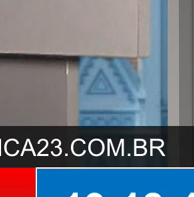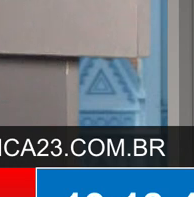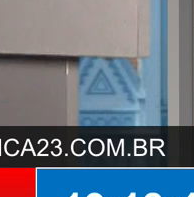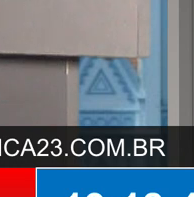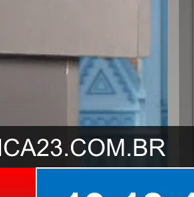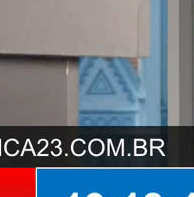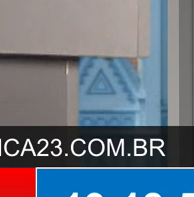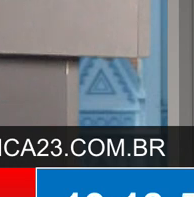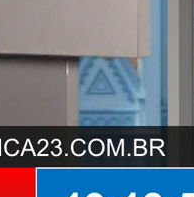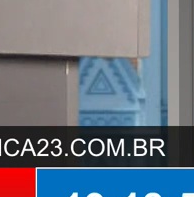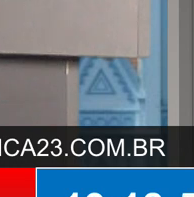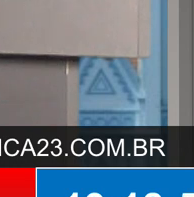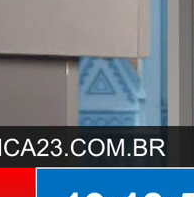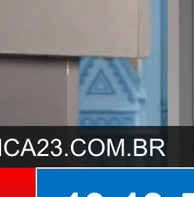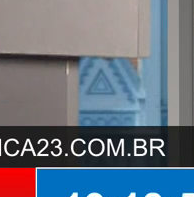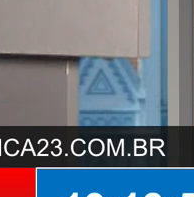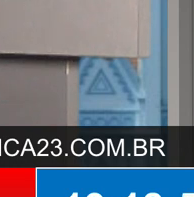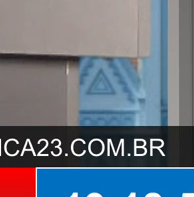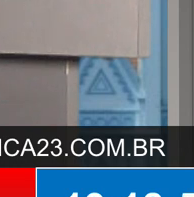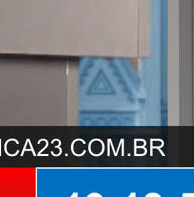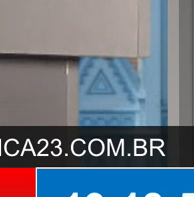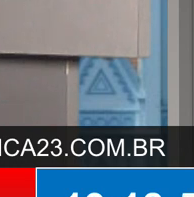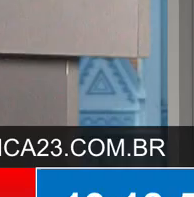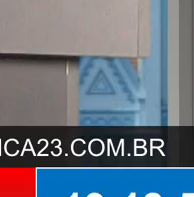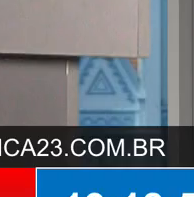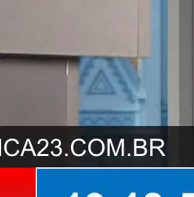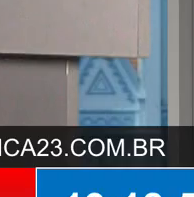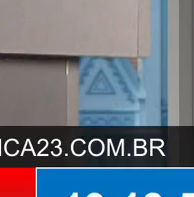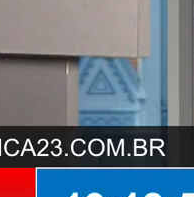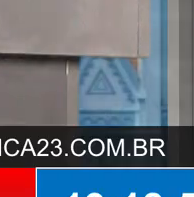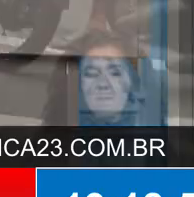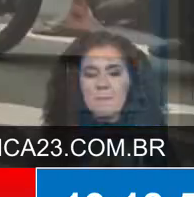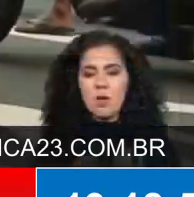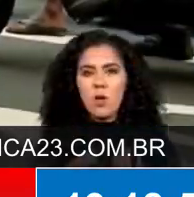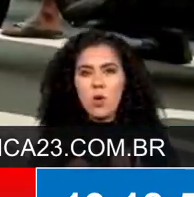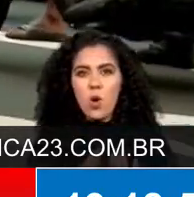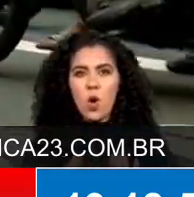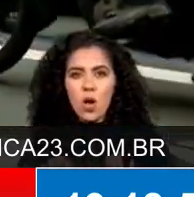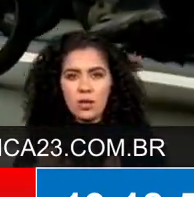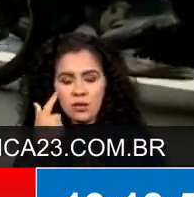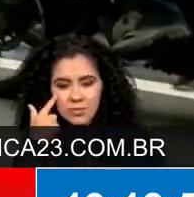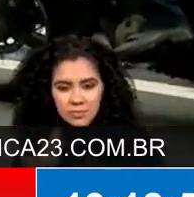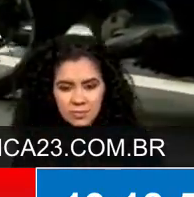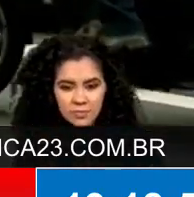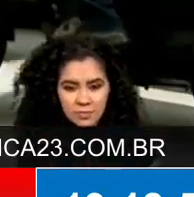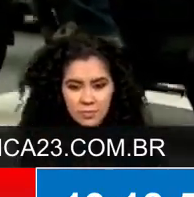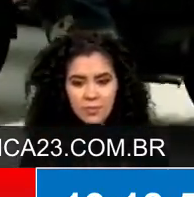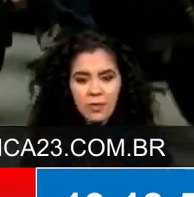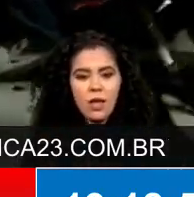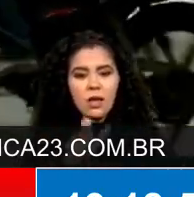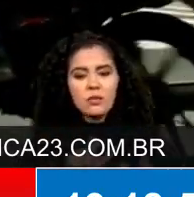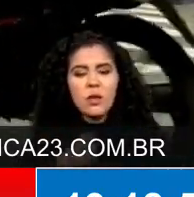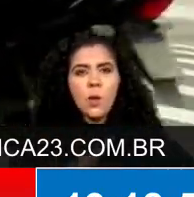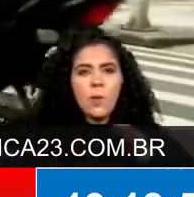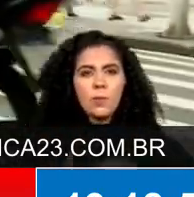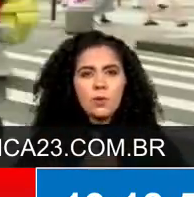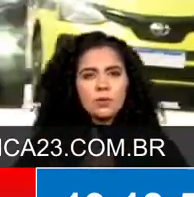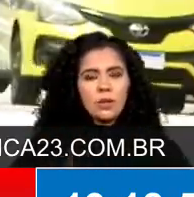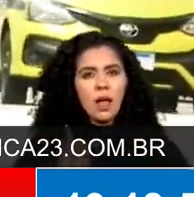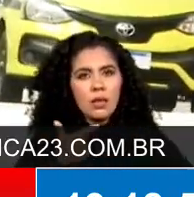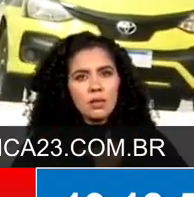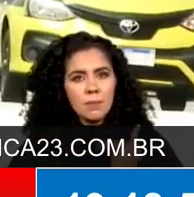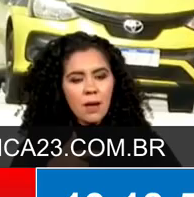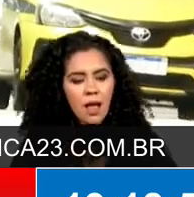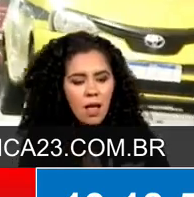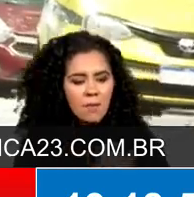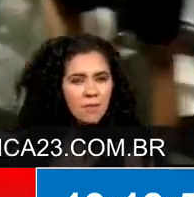Um aplicativo tem ajudado muitos entregadores. A vida dos entregadores que trabalham por aplicativos